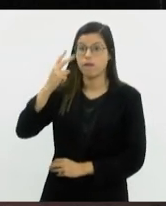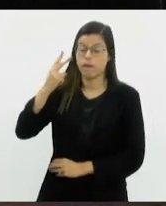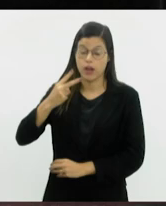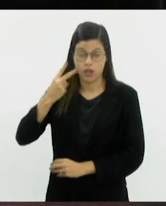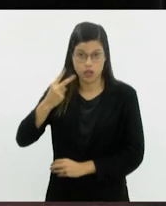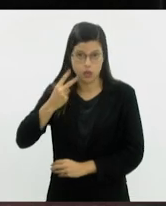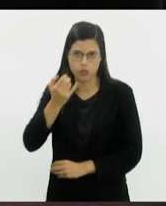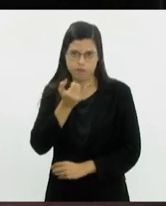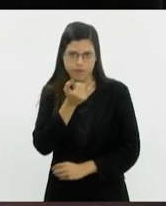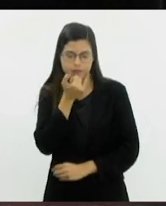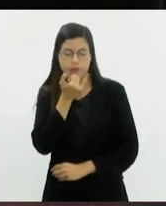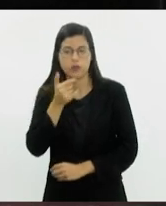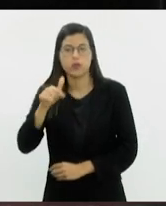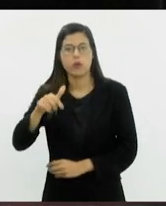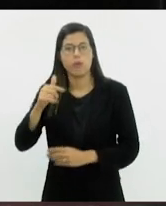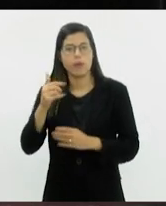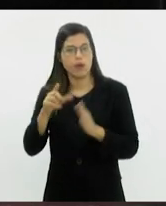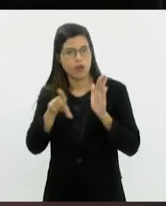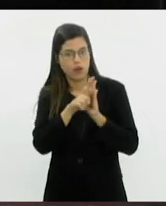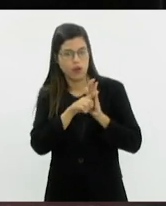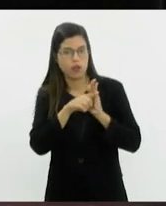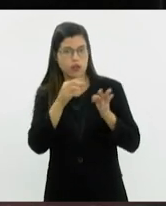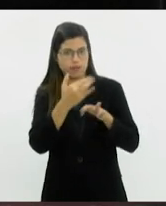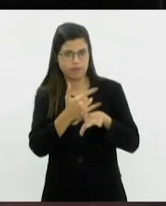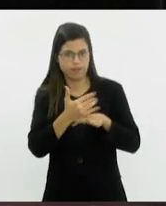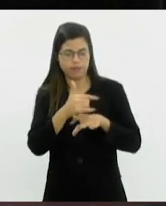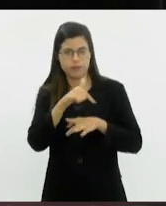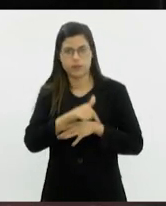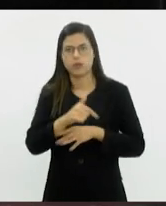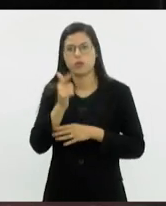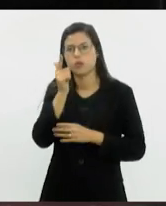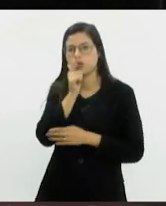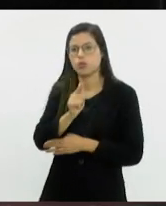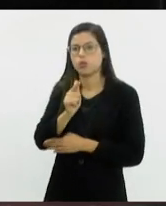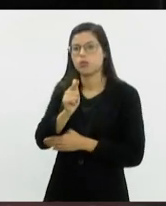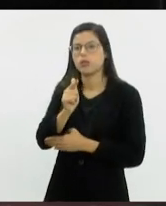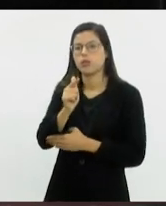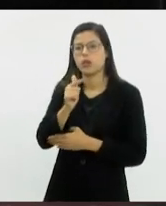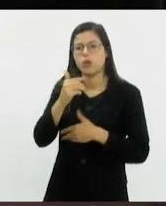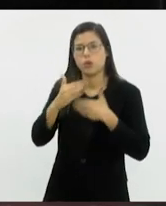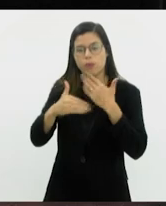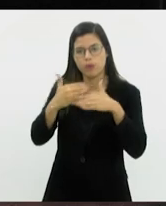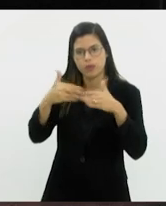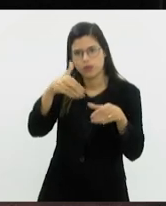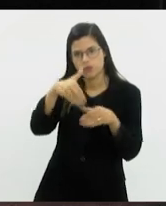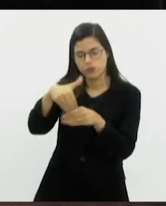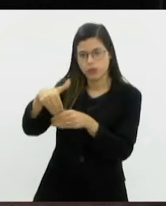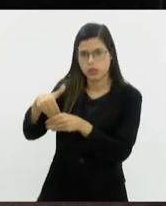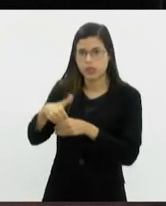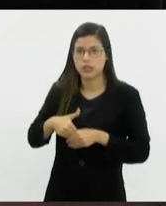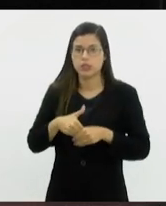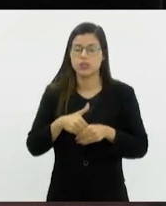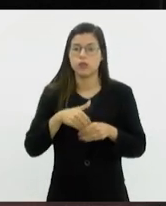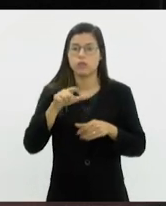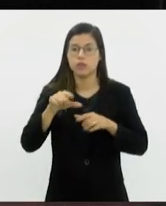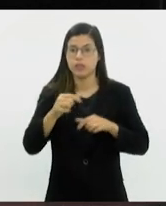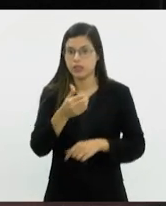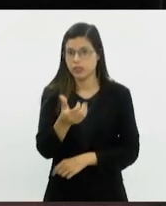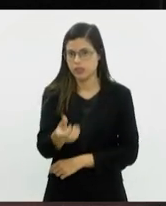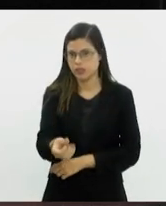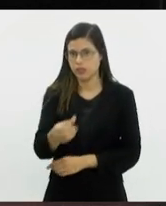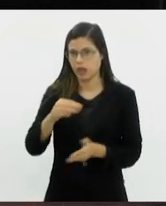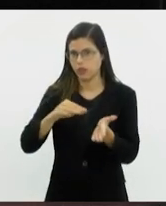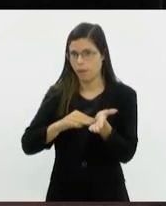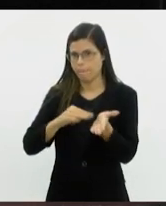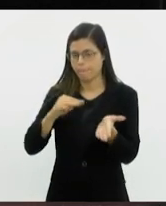me desculpe, uma lei municipal, a gente conseguiu, através de um processo eleitoral, eleger 16